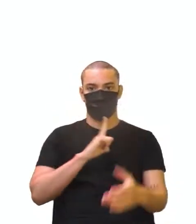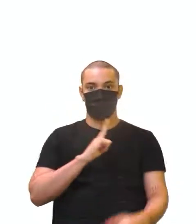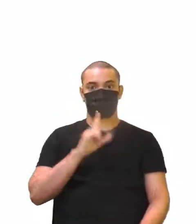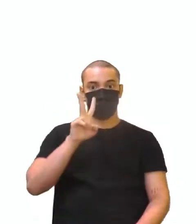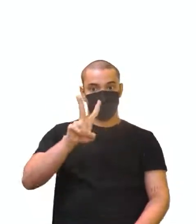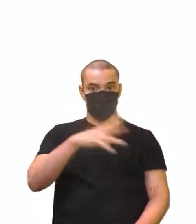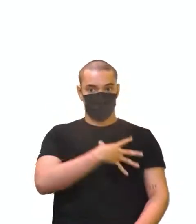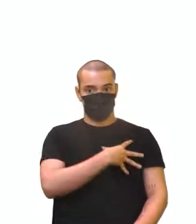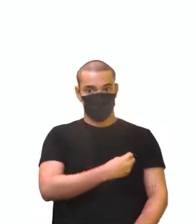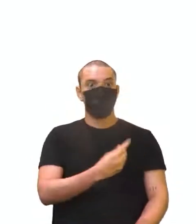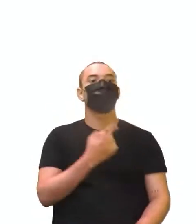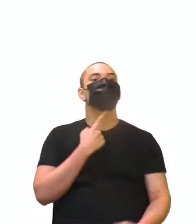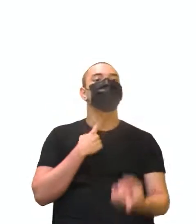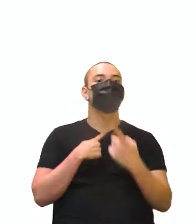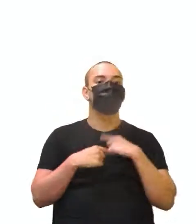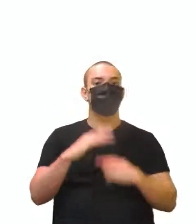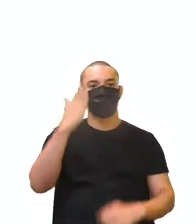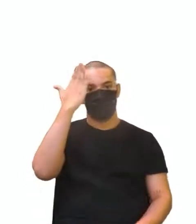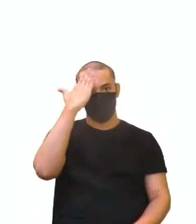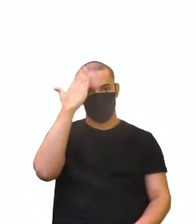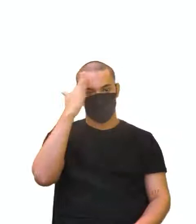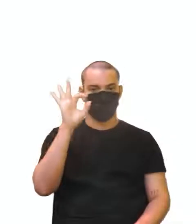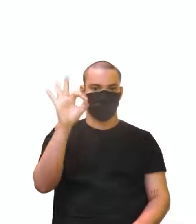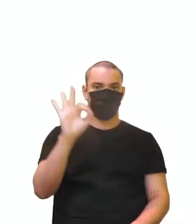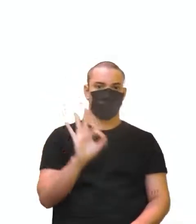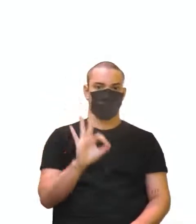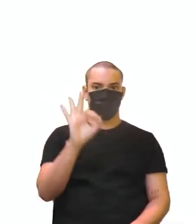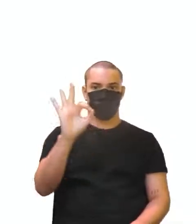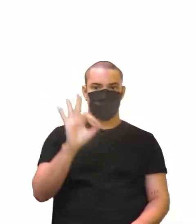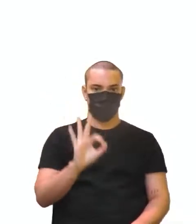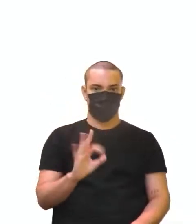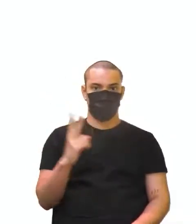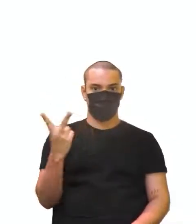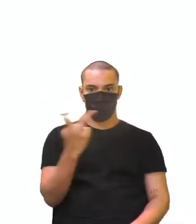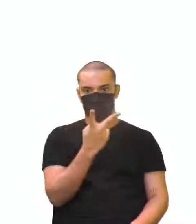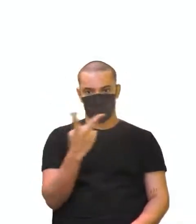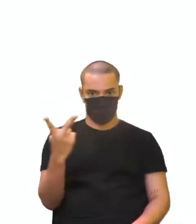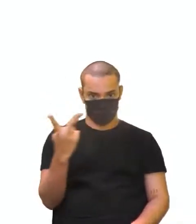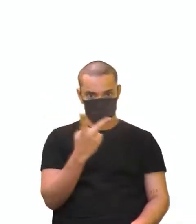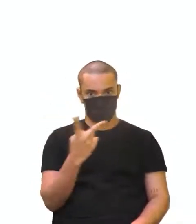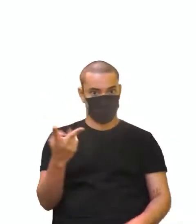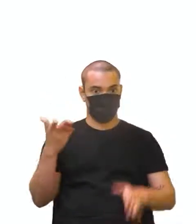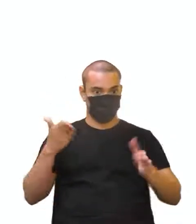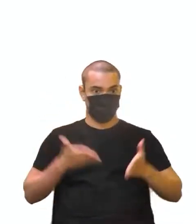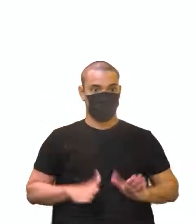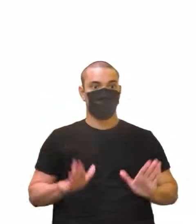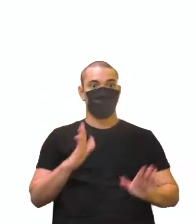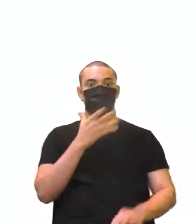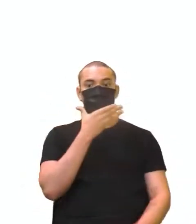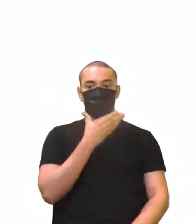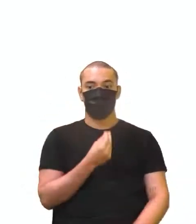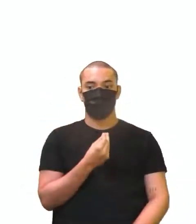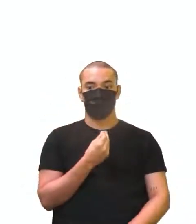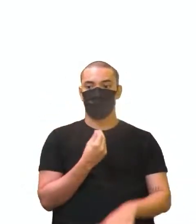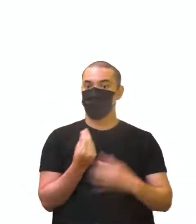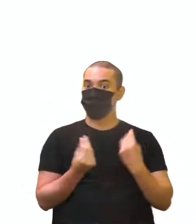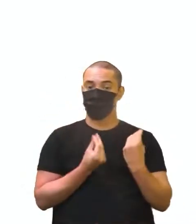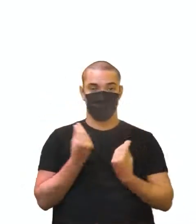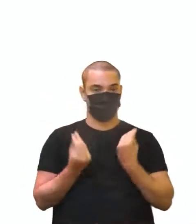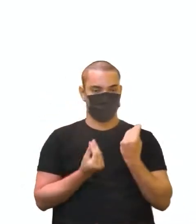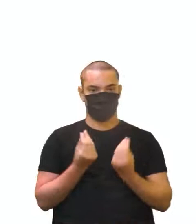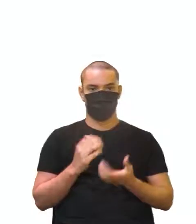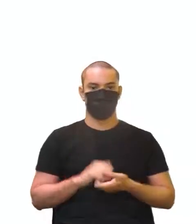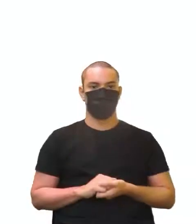2 filhos e deseja saber a probabilidade de que ambos sejam do sexo masculino,